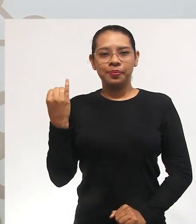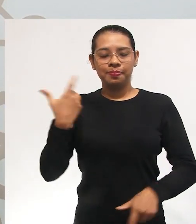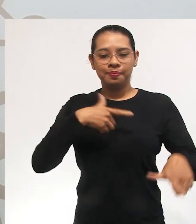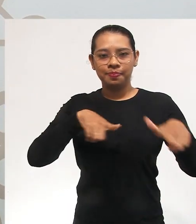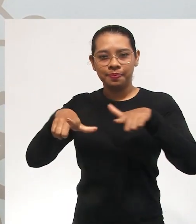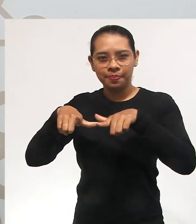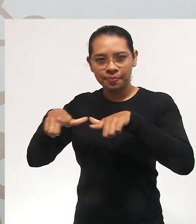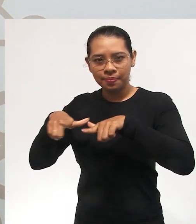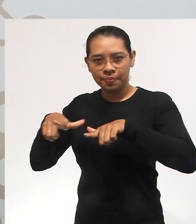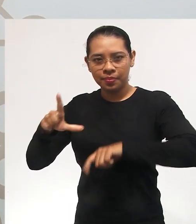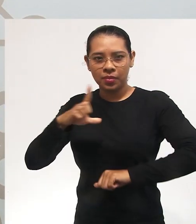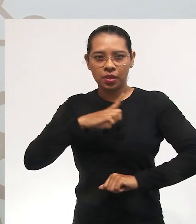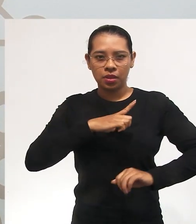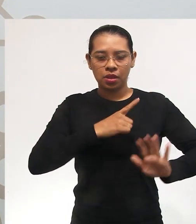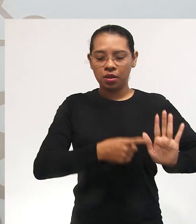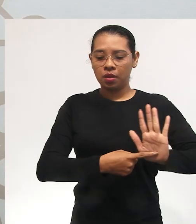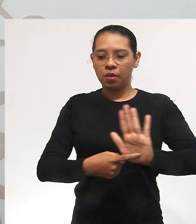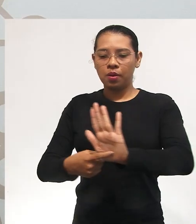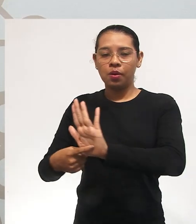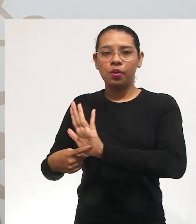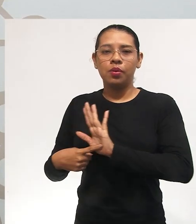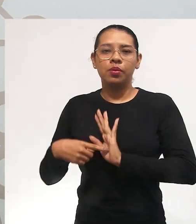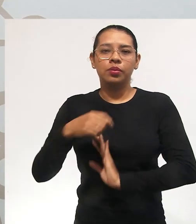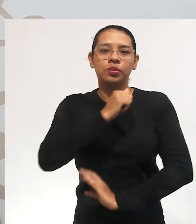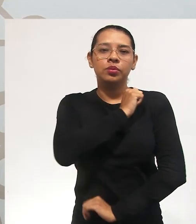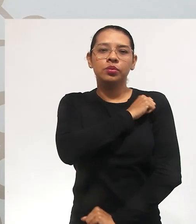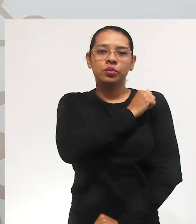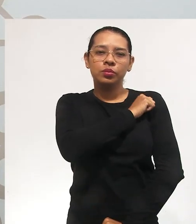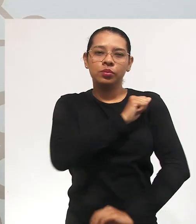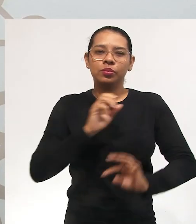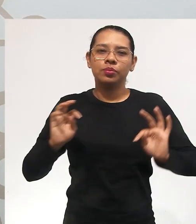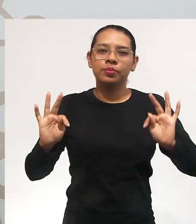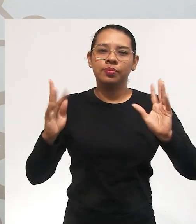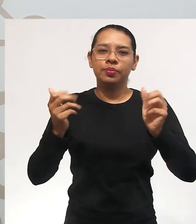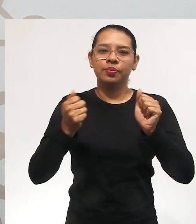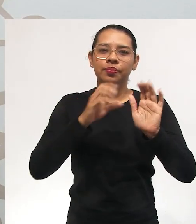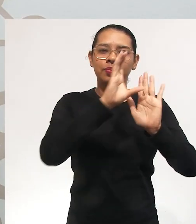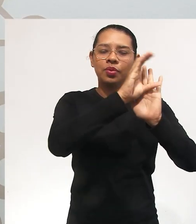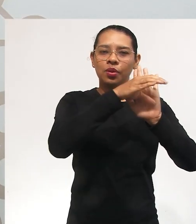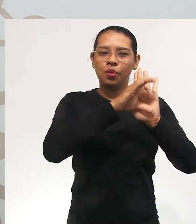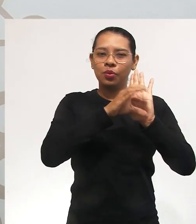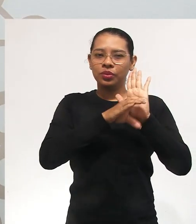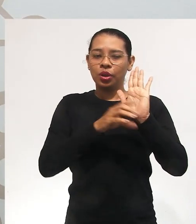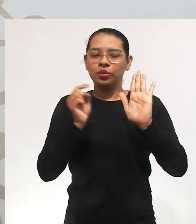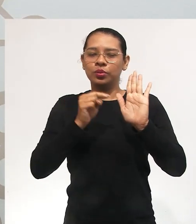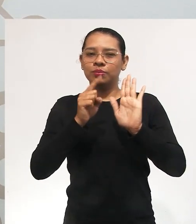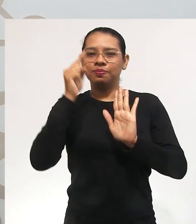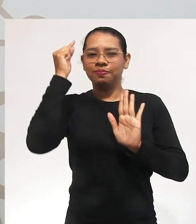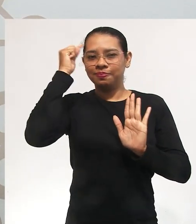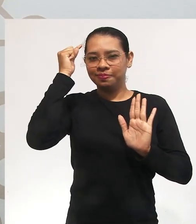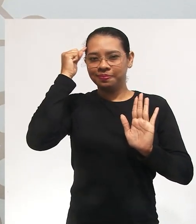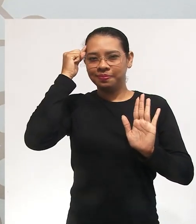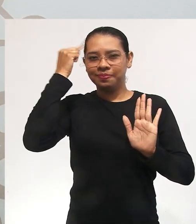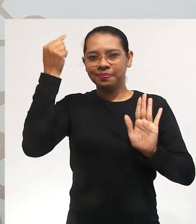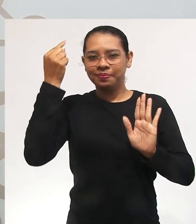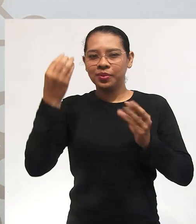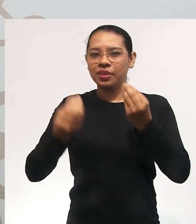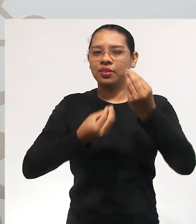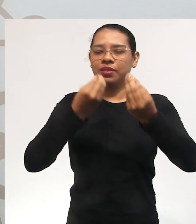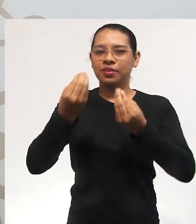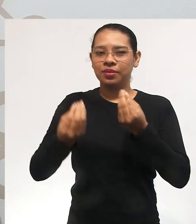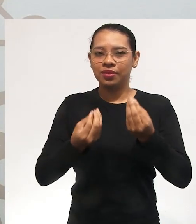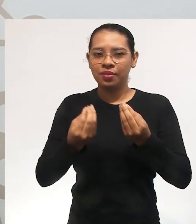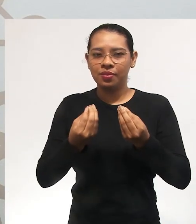é importante trabalhar esses aspectos com os alunos no sentido de contexto, né, e de pensar nisso quando